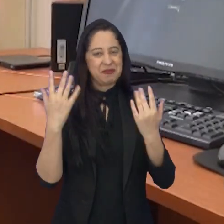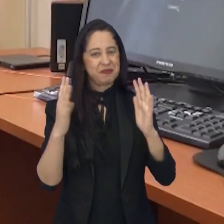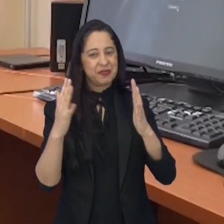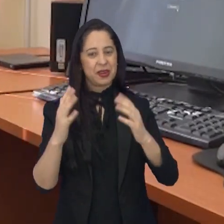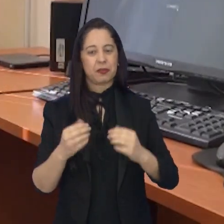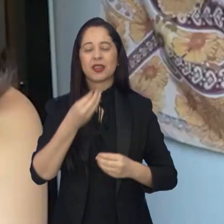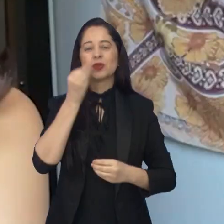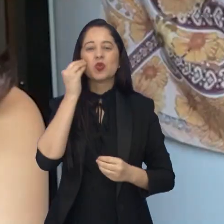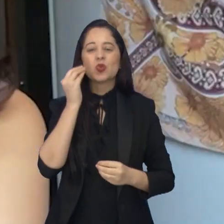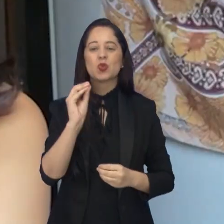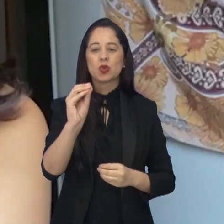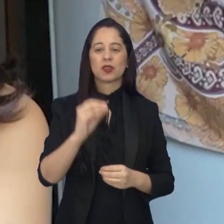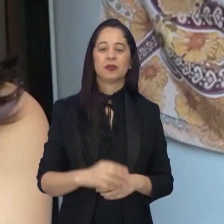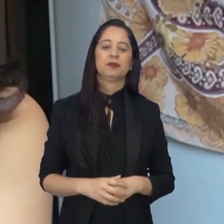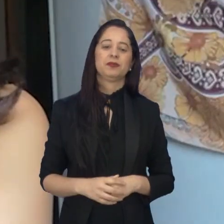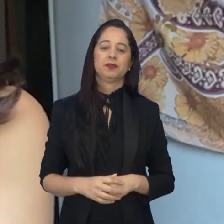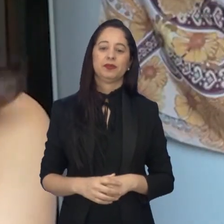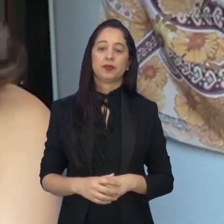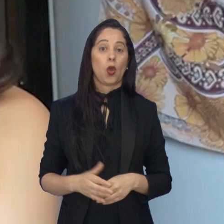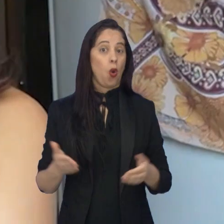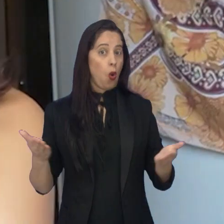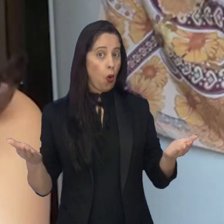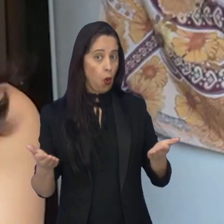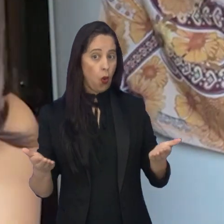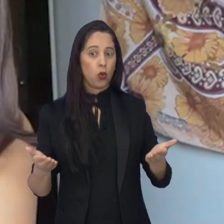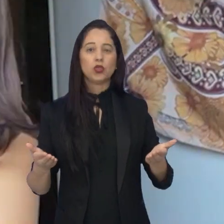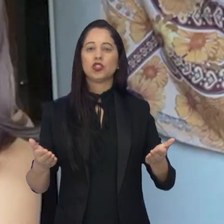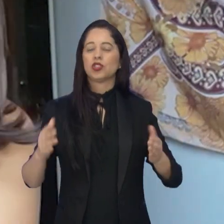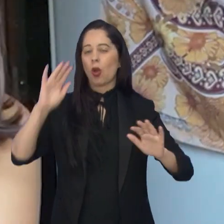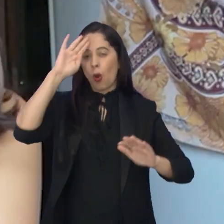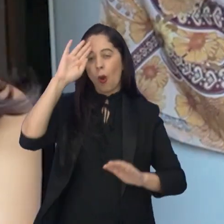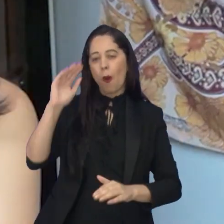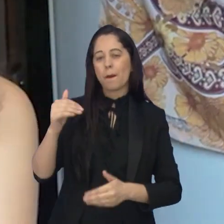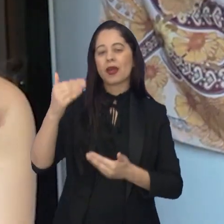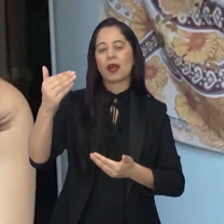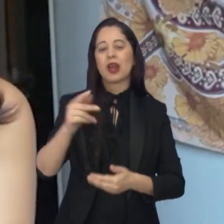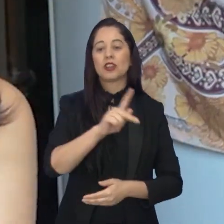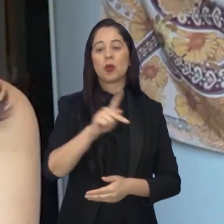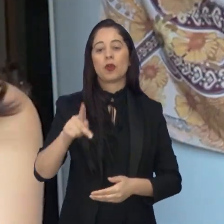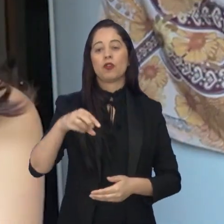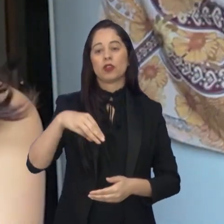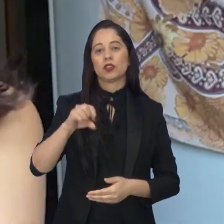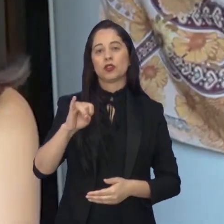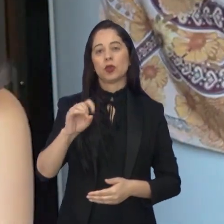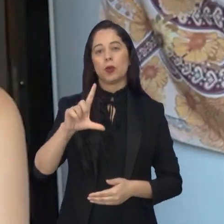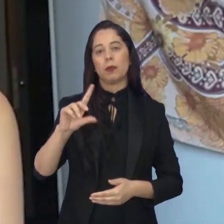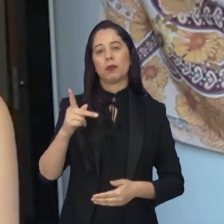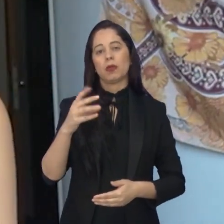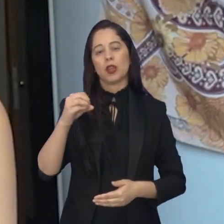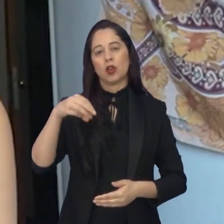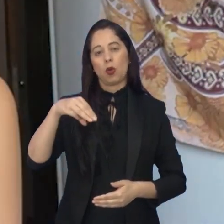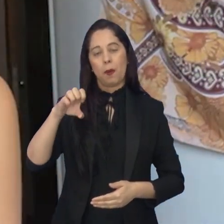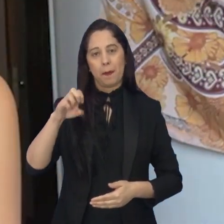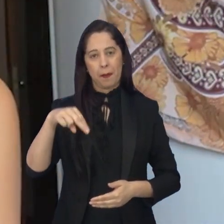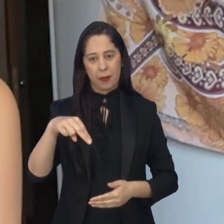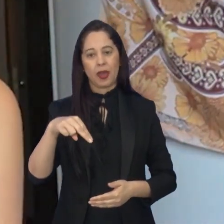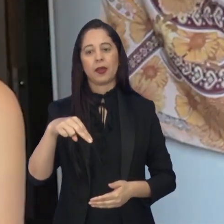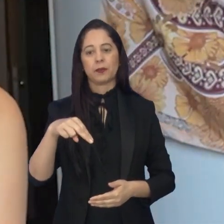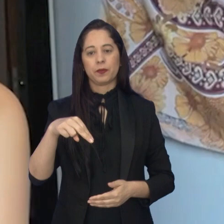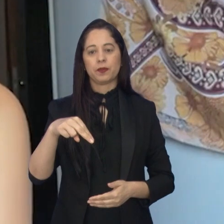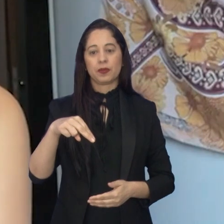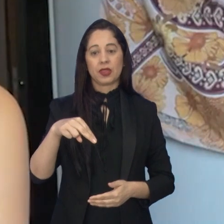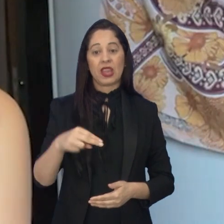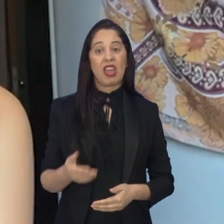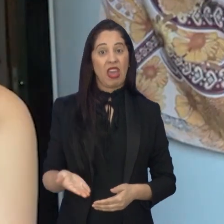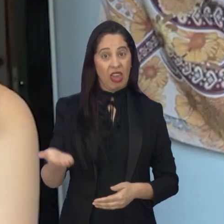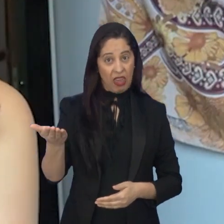Um beijo. Todos estão aqui hoje para homenagear o professor Milione e todas as conquistas ao longo de sua carreira. E o professor Milione